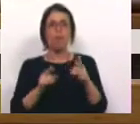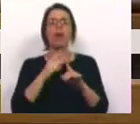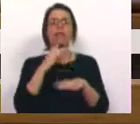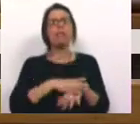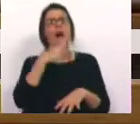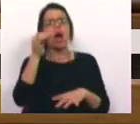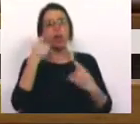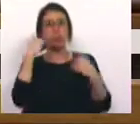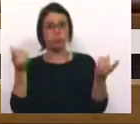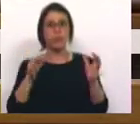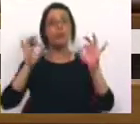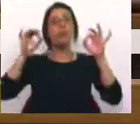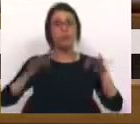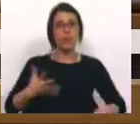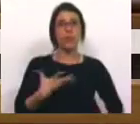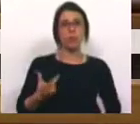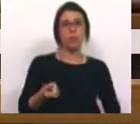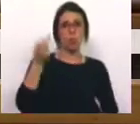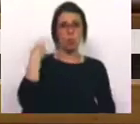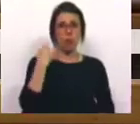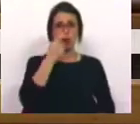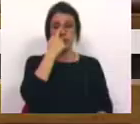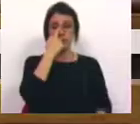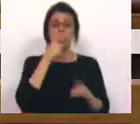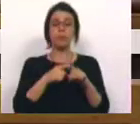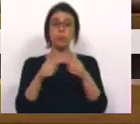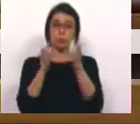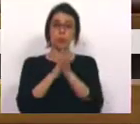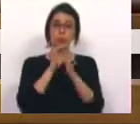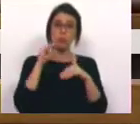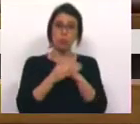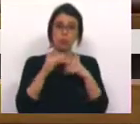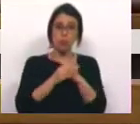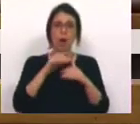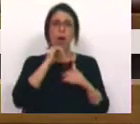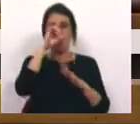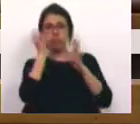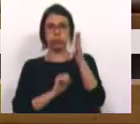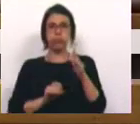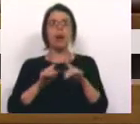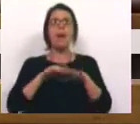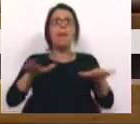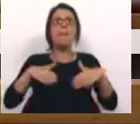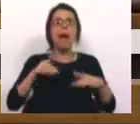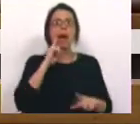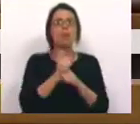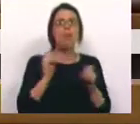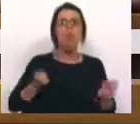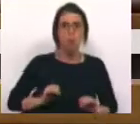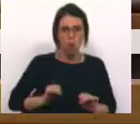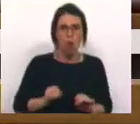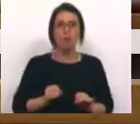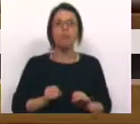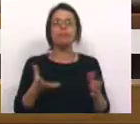mais tarde, já no final de dezembro do ano passado, que o total de mortes por afogamento em praias não vigiadas